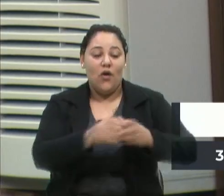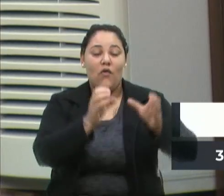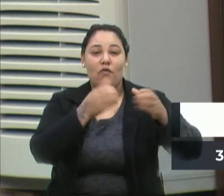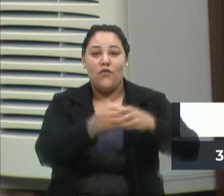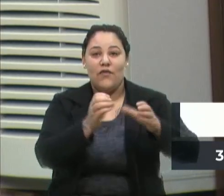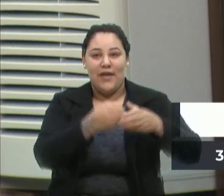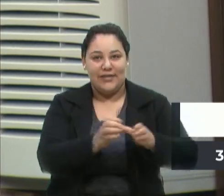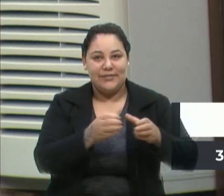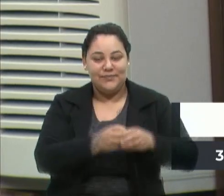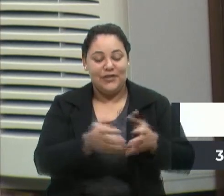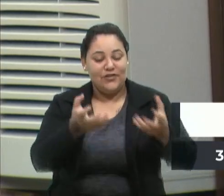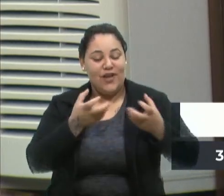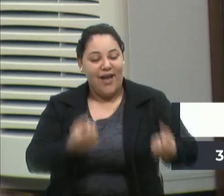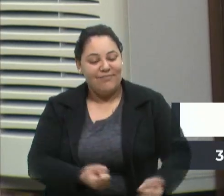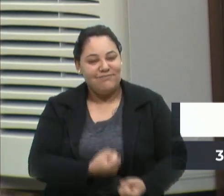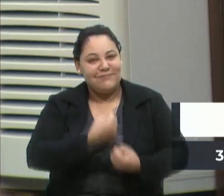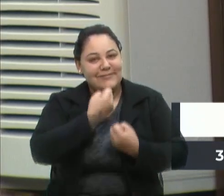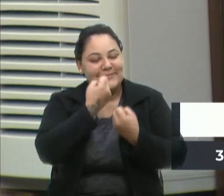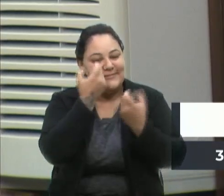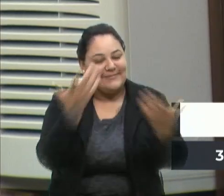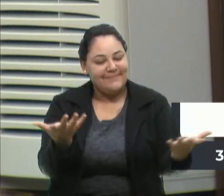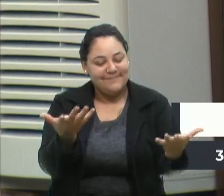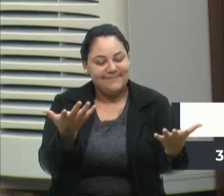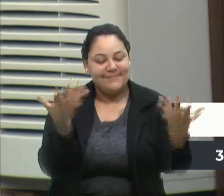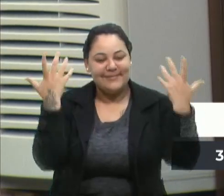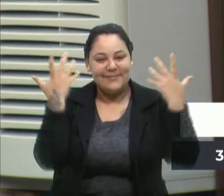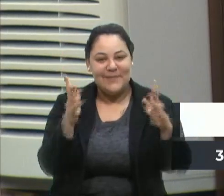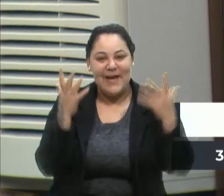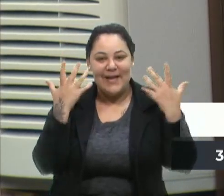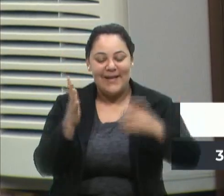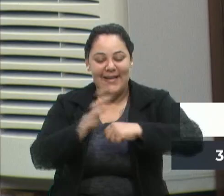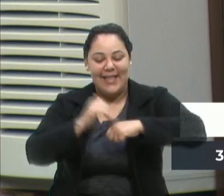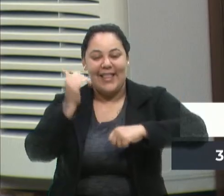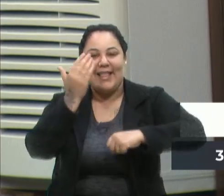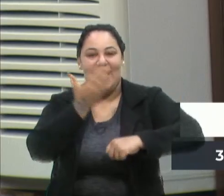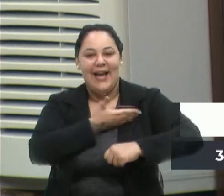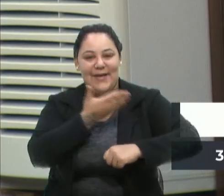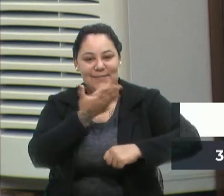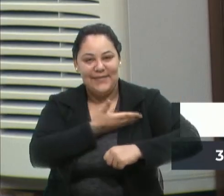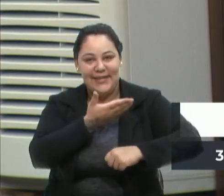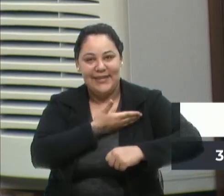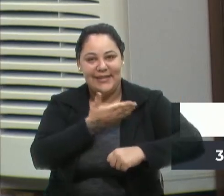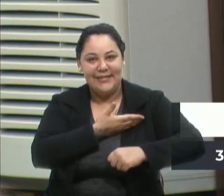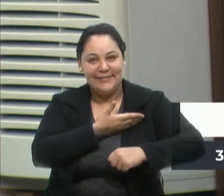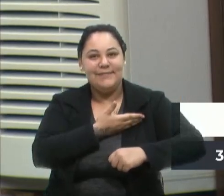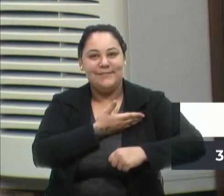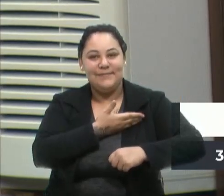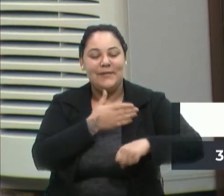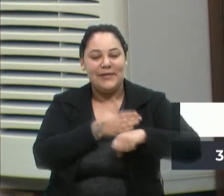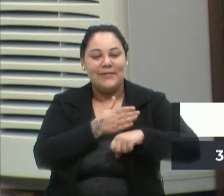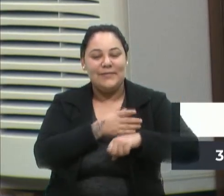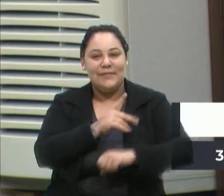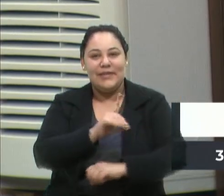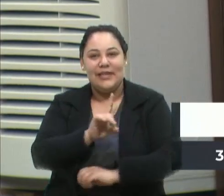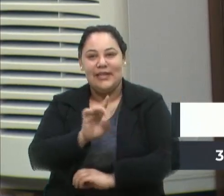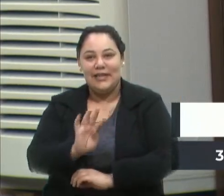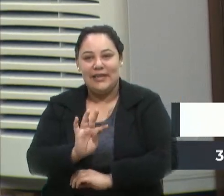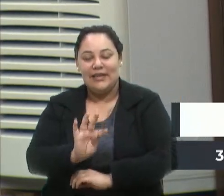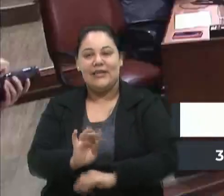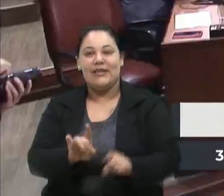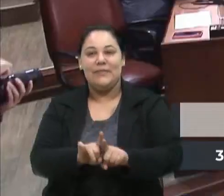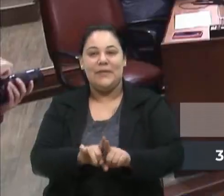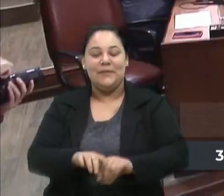gente quer expressar os parabéns a esse querido amigo aqui, correligionário do PDT também. Sua parte, vereador.